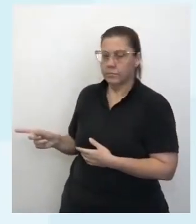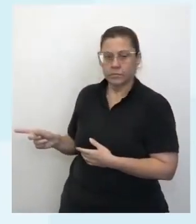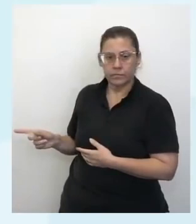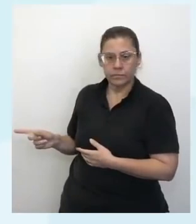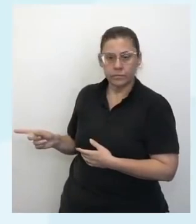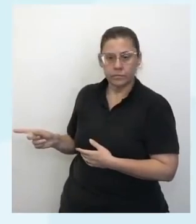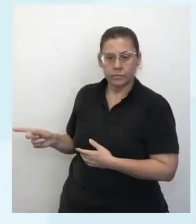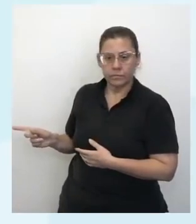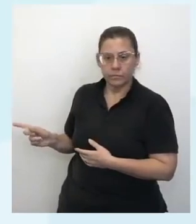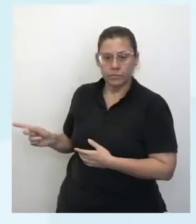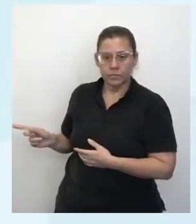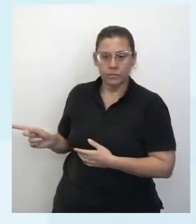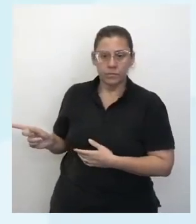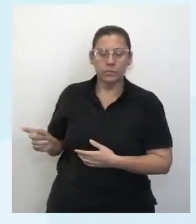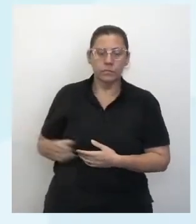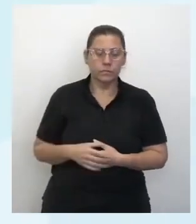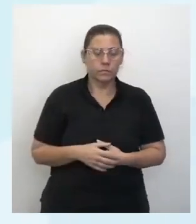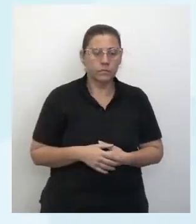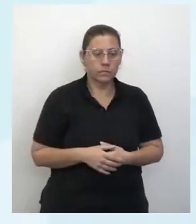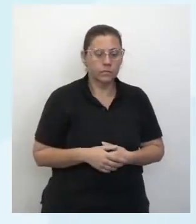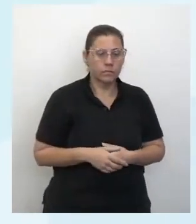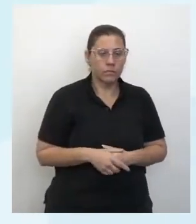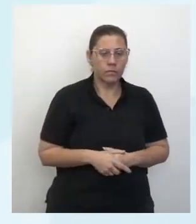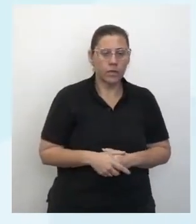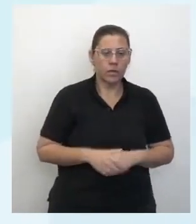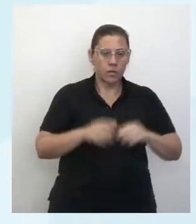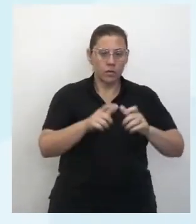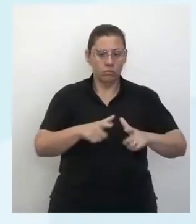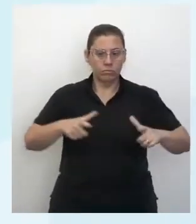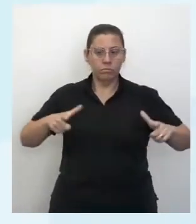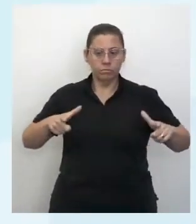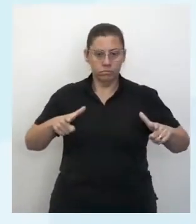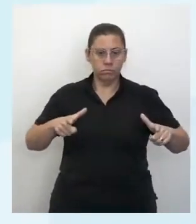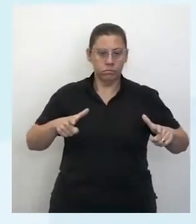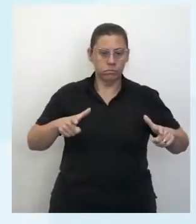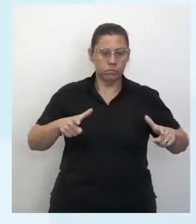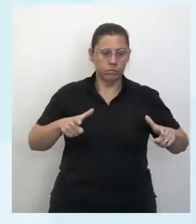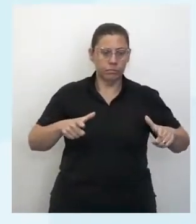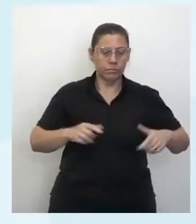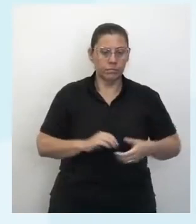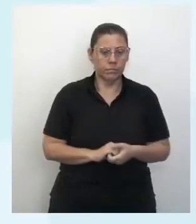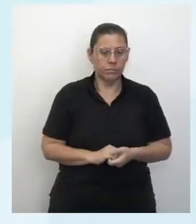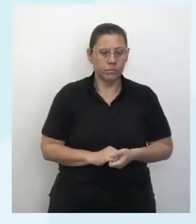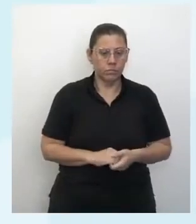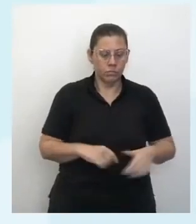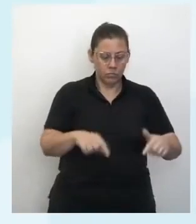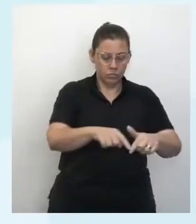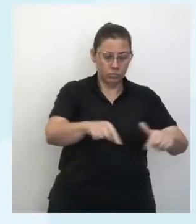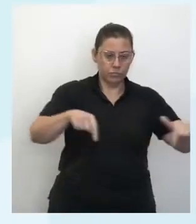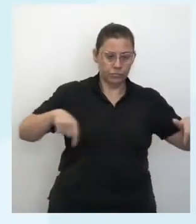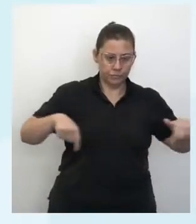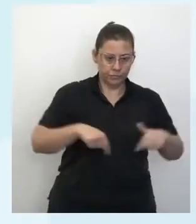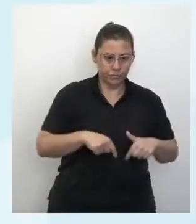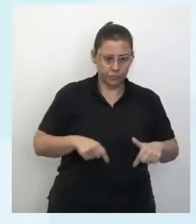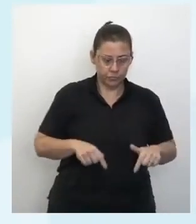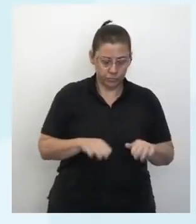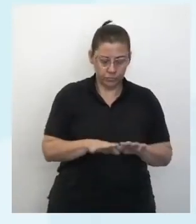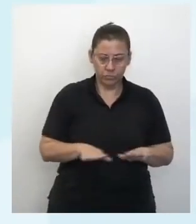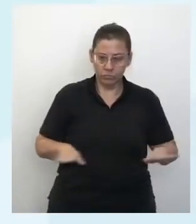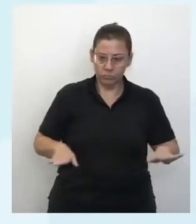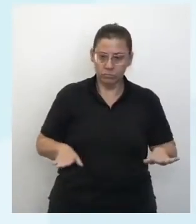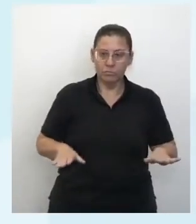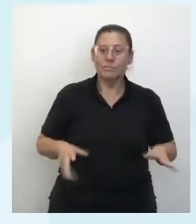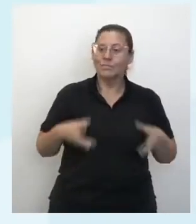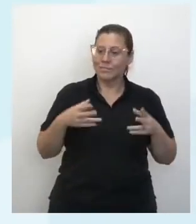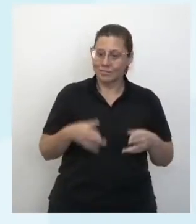chamado trapézio. Esse trapézio, vou ampliar, fazer um trapézio maior, ó. São os mesmos, mesmo